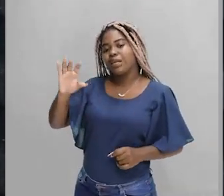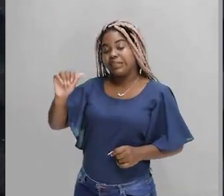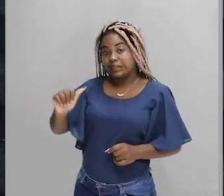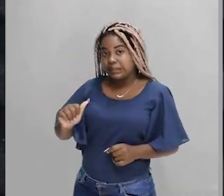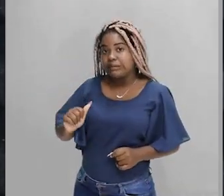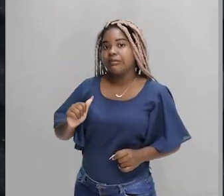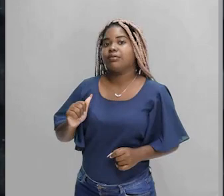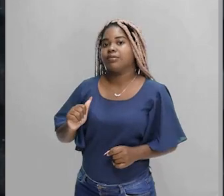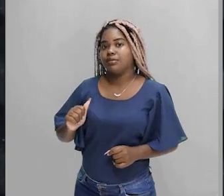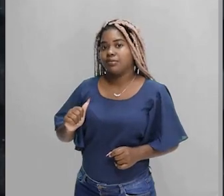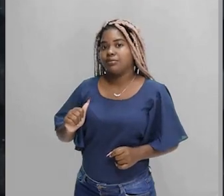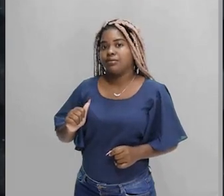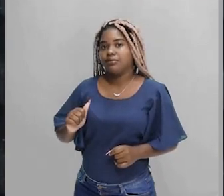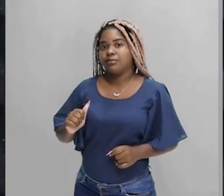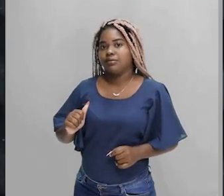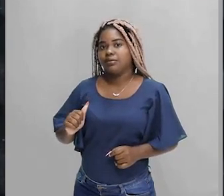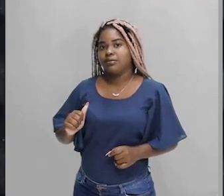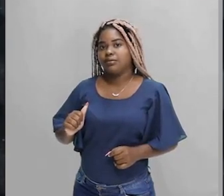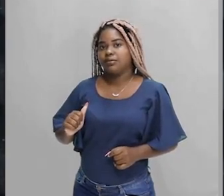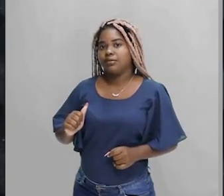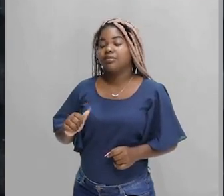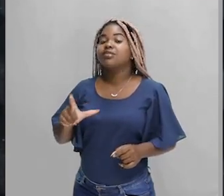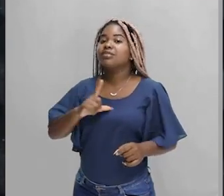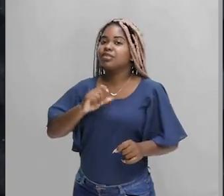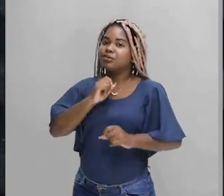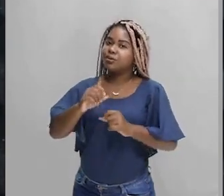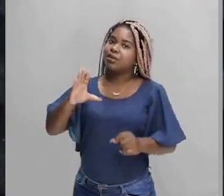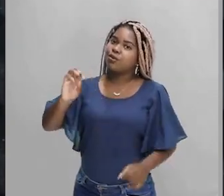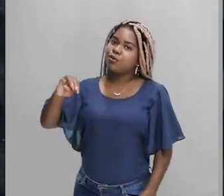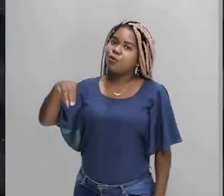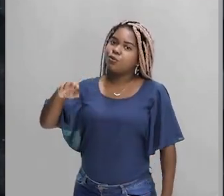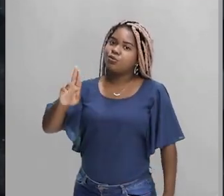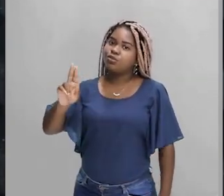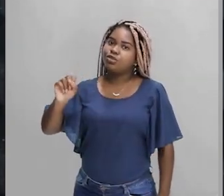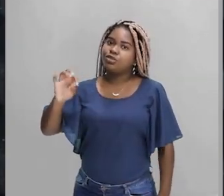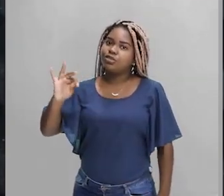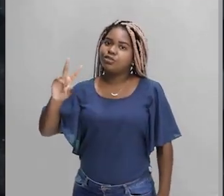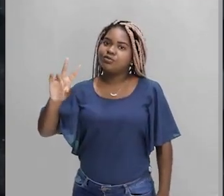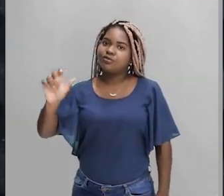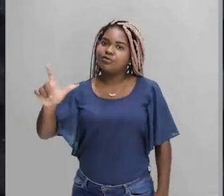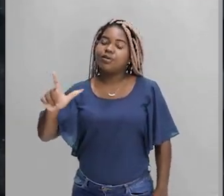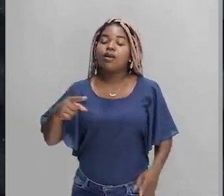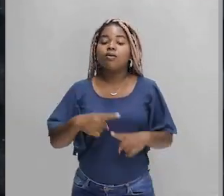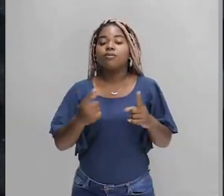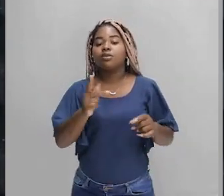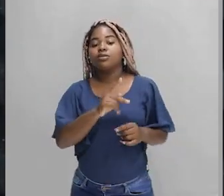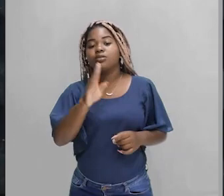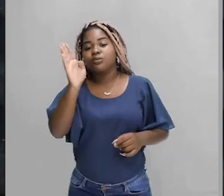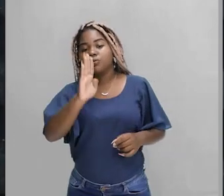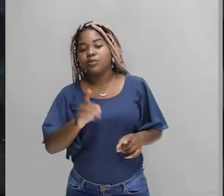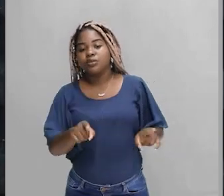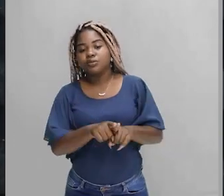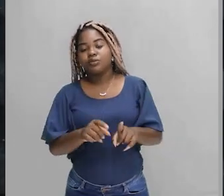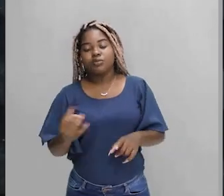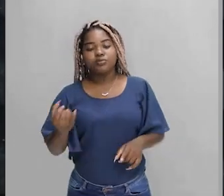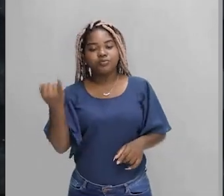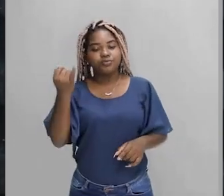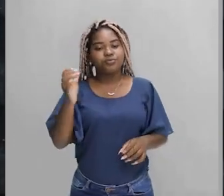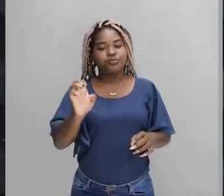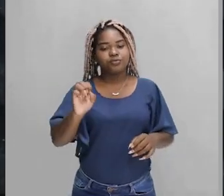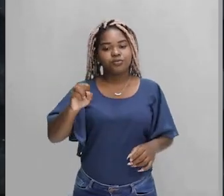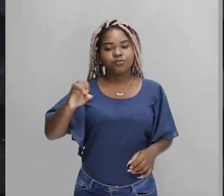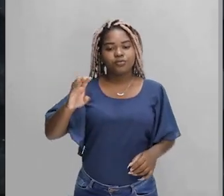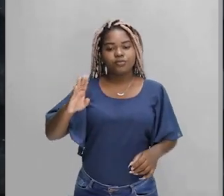sedimentar, ou seja, é bacia sedimentar, é combustível fóssil. Mas o Brasil também, galera, tem importantes estruturas de escudo cristalino.